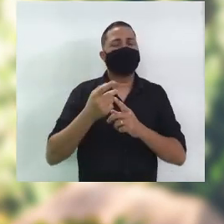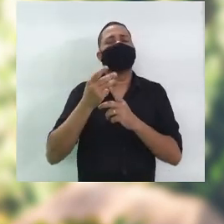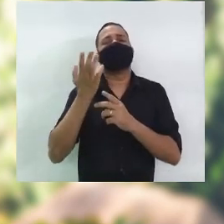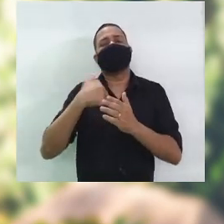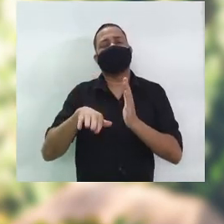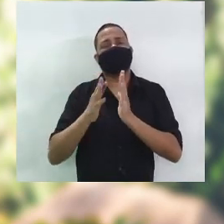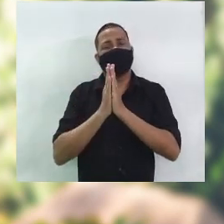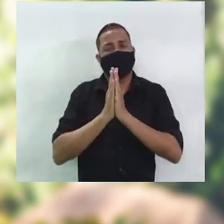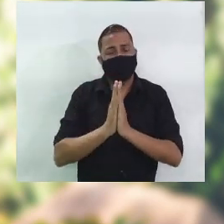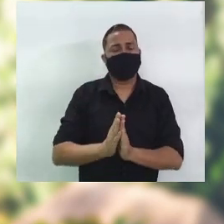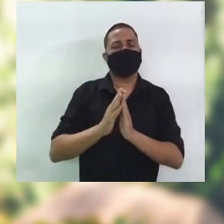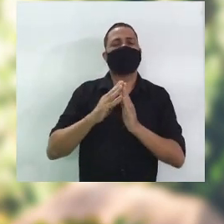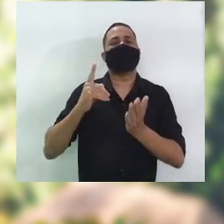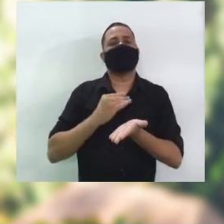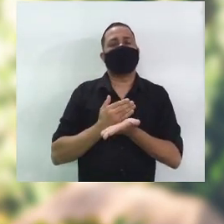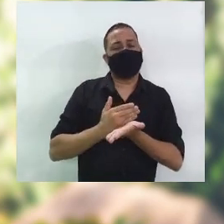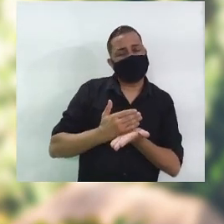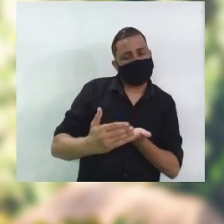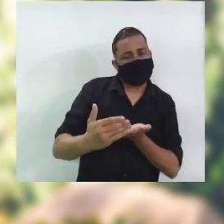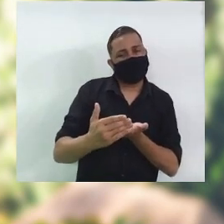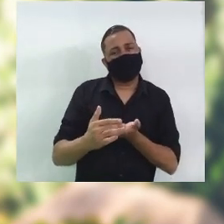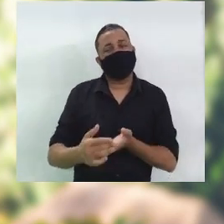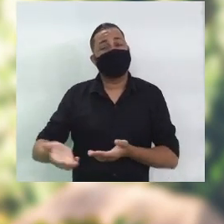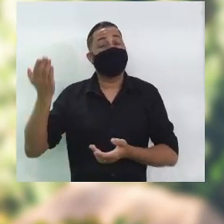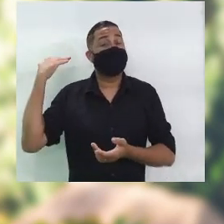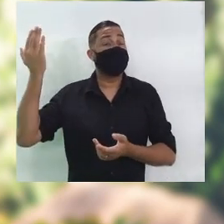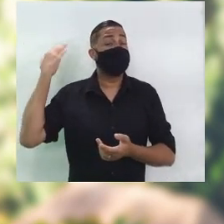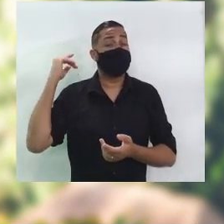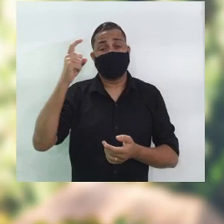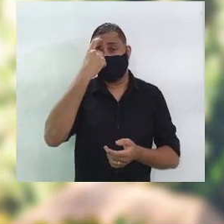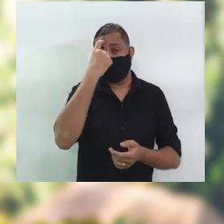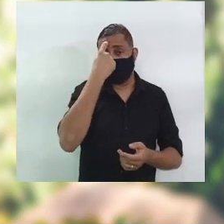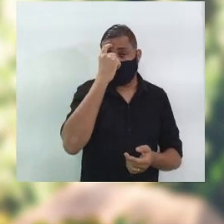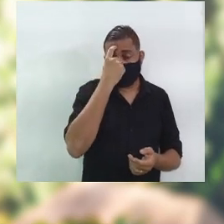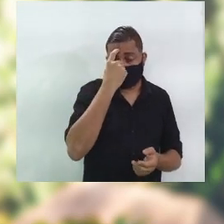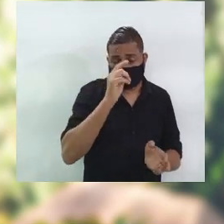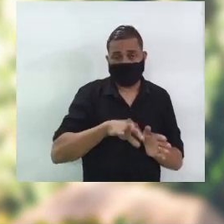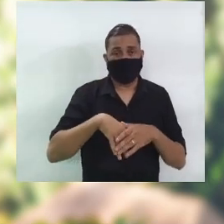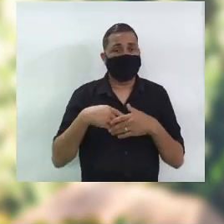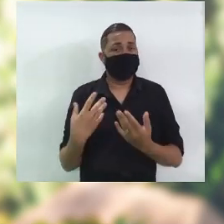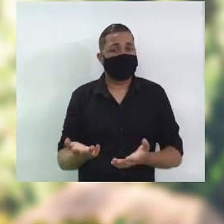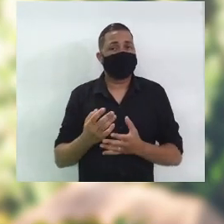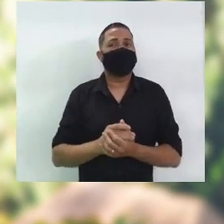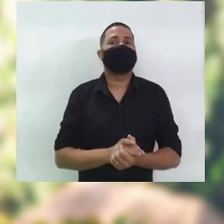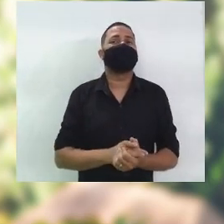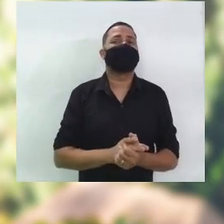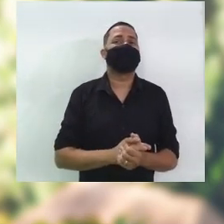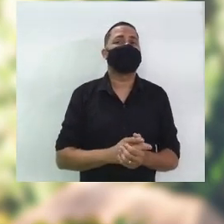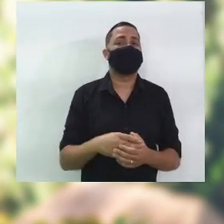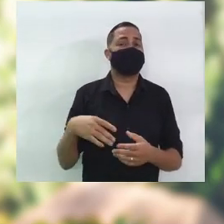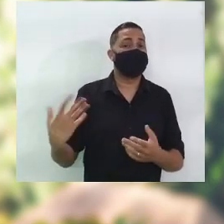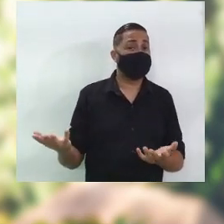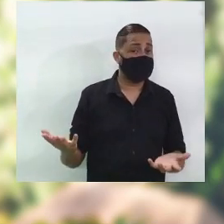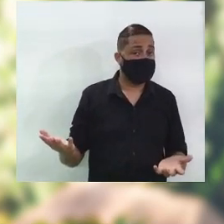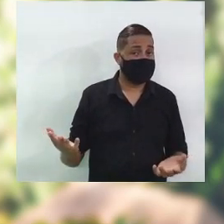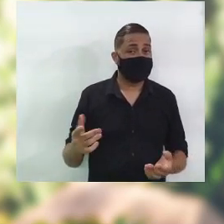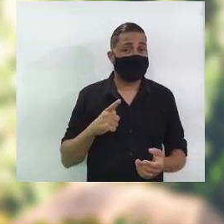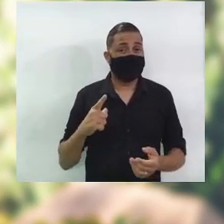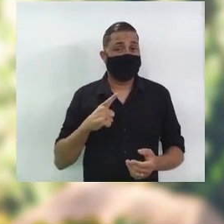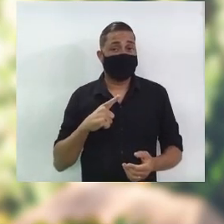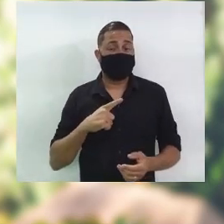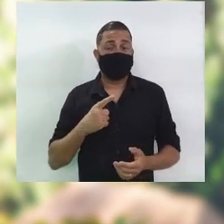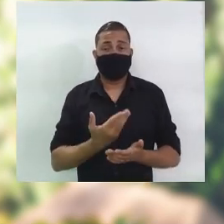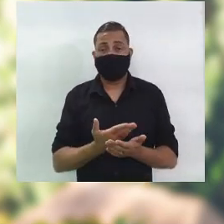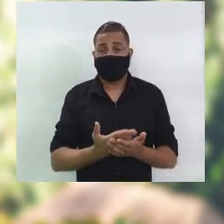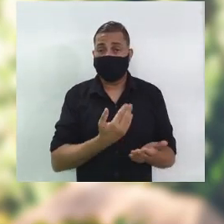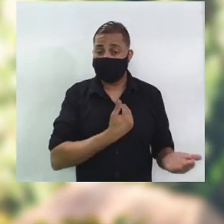remonta suas origens, suas raízes lá na Índia. Então é isso aí. E para brilhantar a nossa aula,